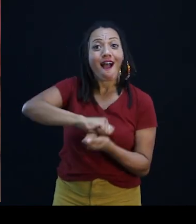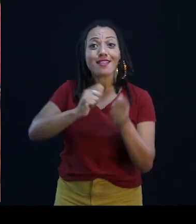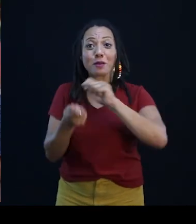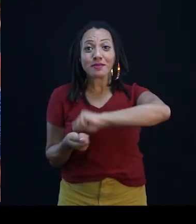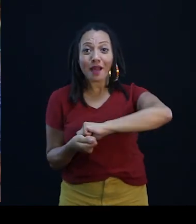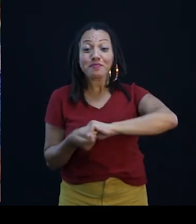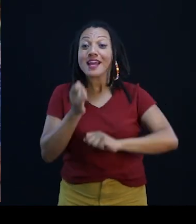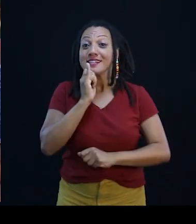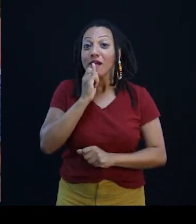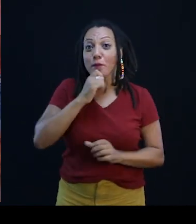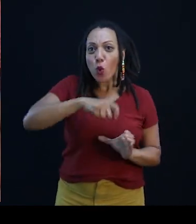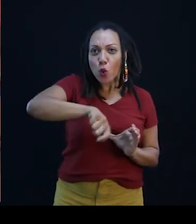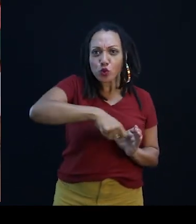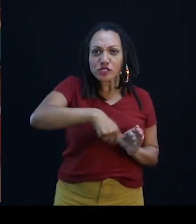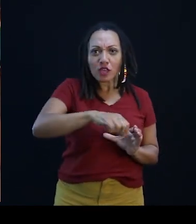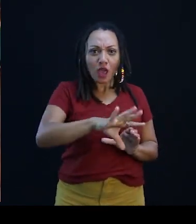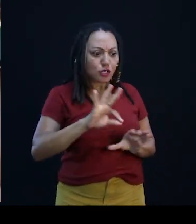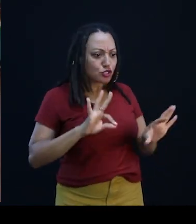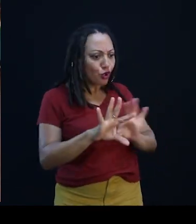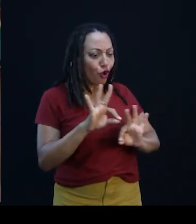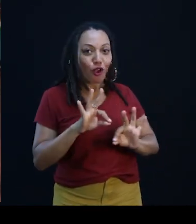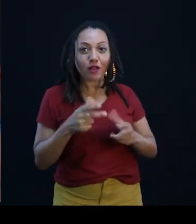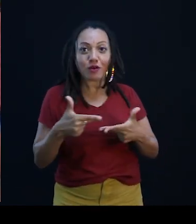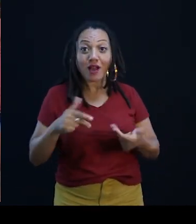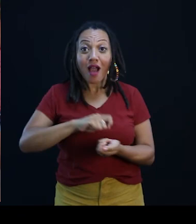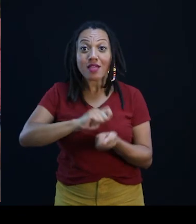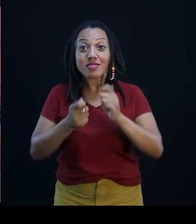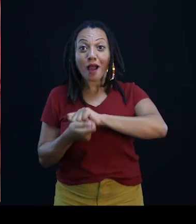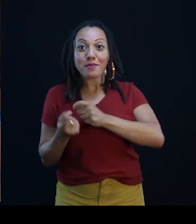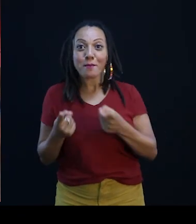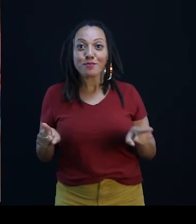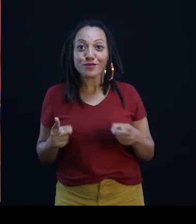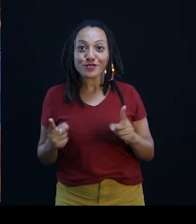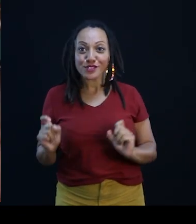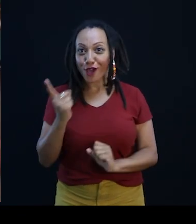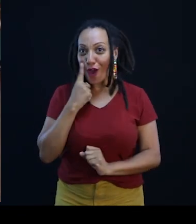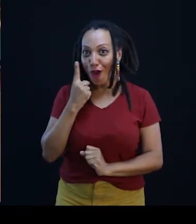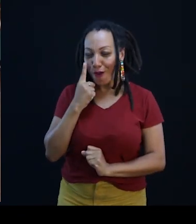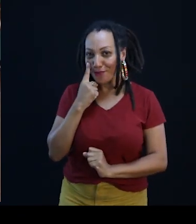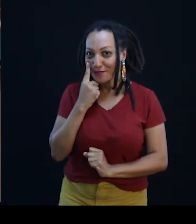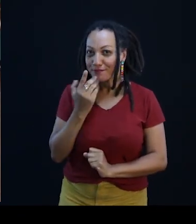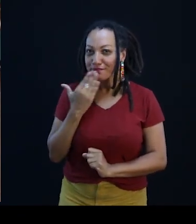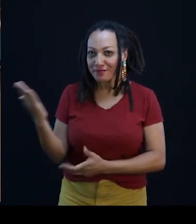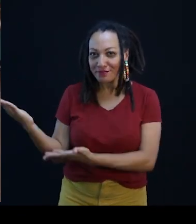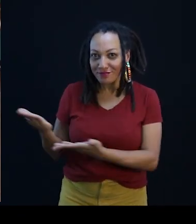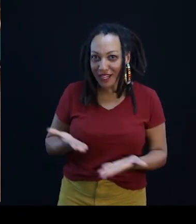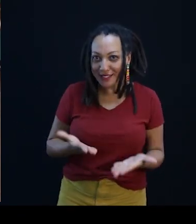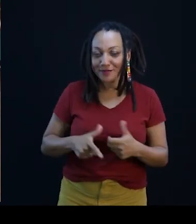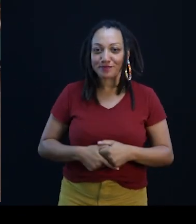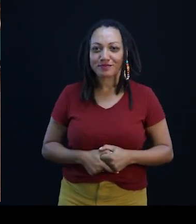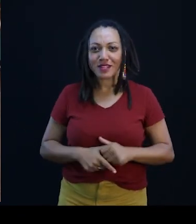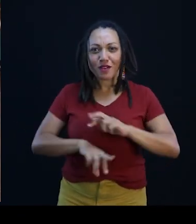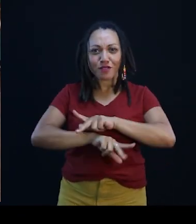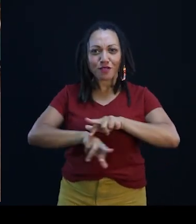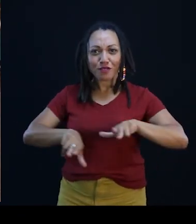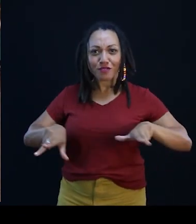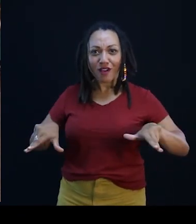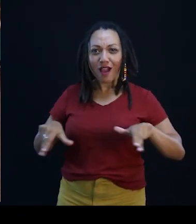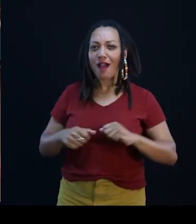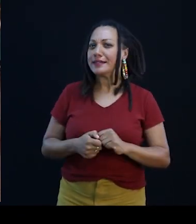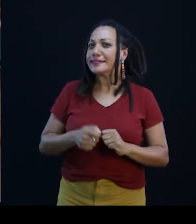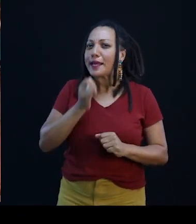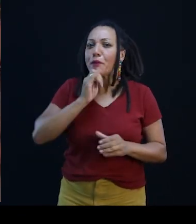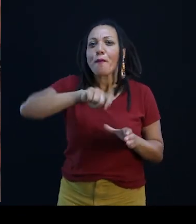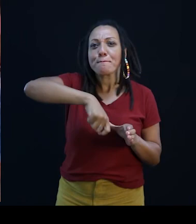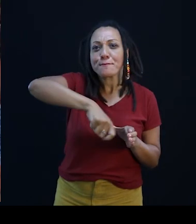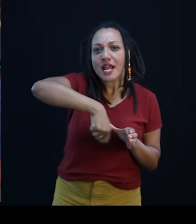ó, que a gente tem aqui. A gente já separou algumas coisas. Isso. Traz tudo aí. Isso. Tem um monte... Não, essas coisas aqui